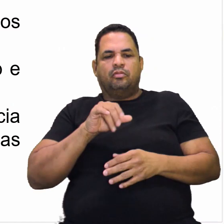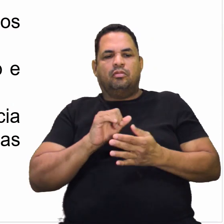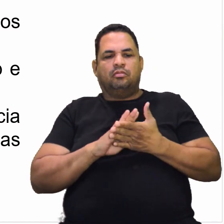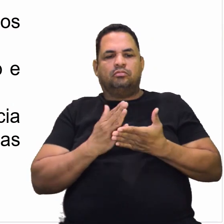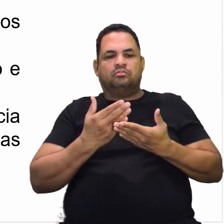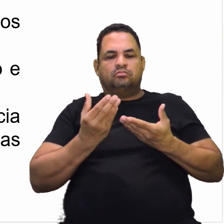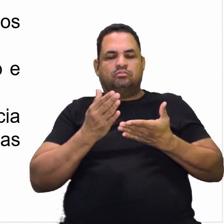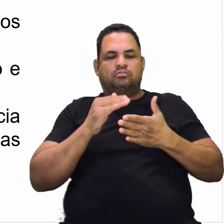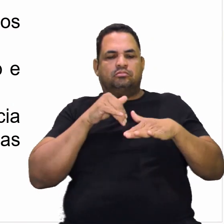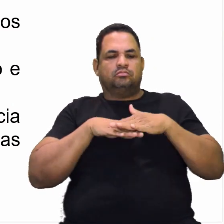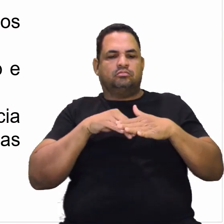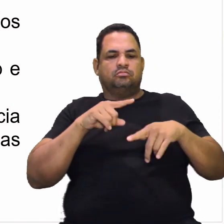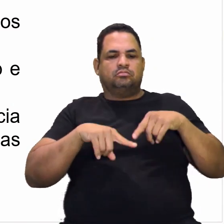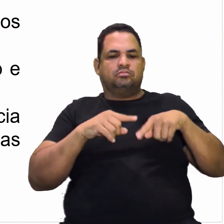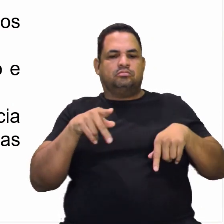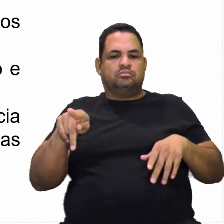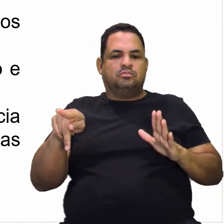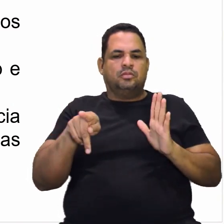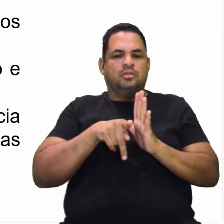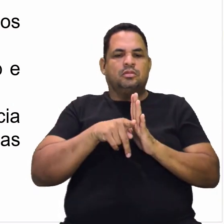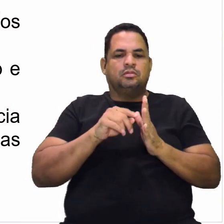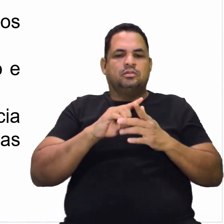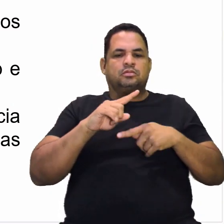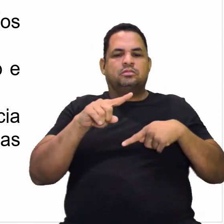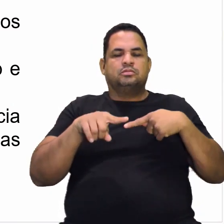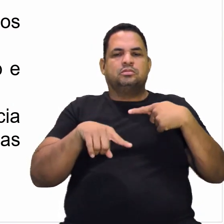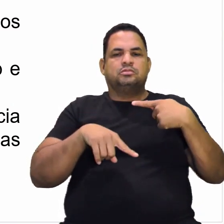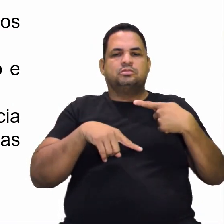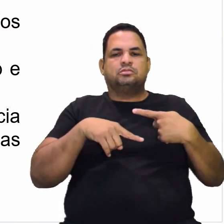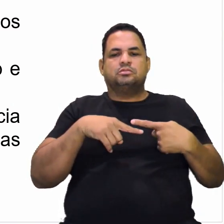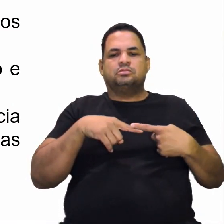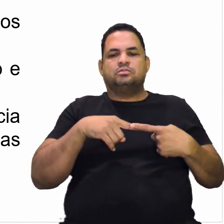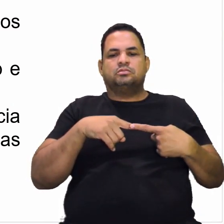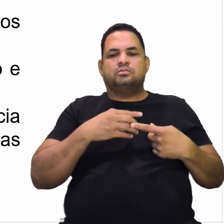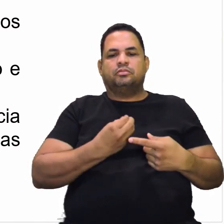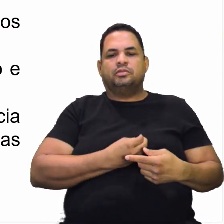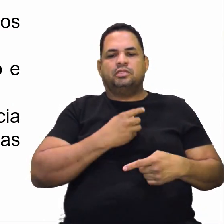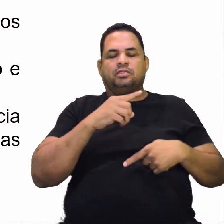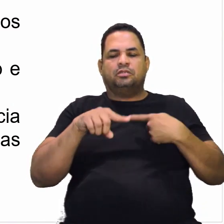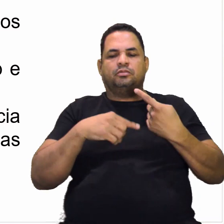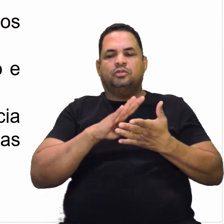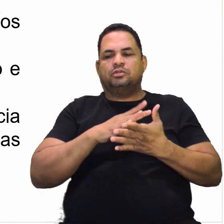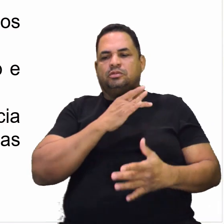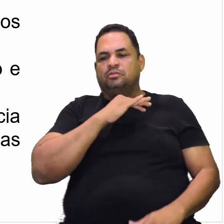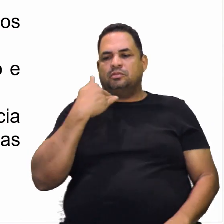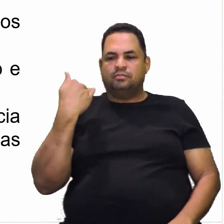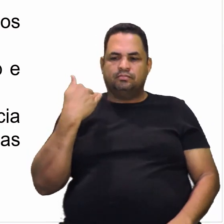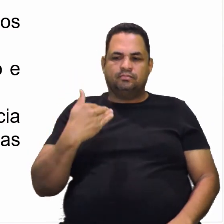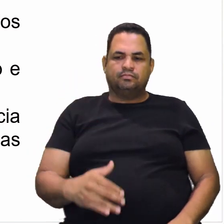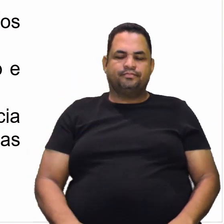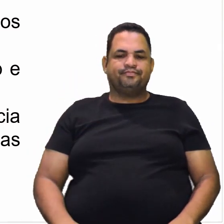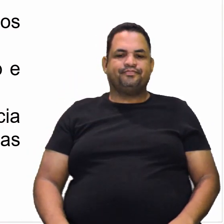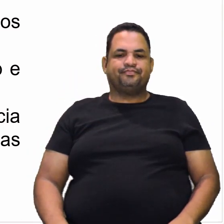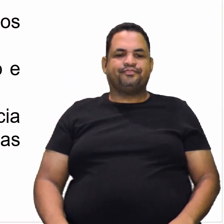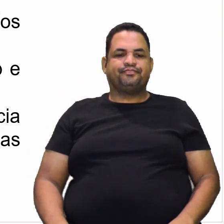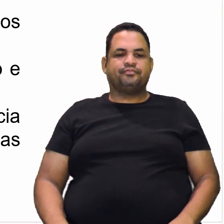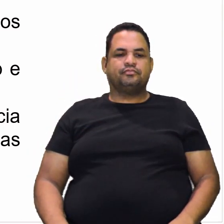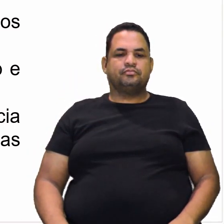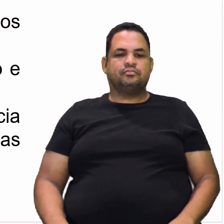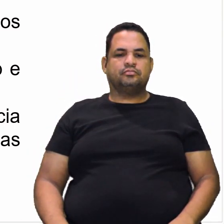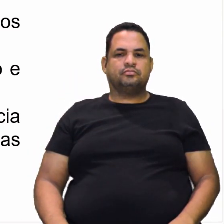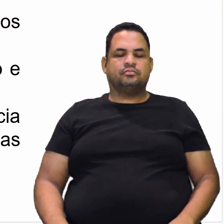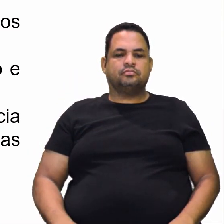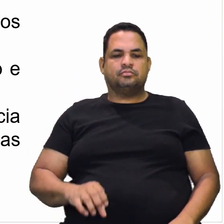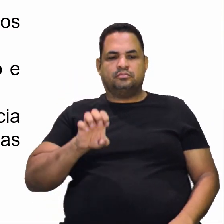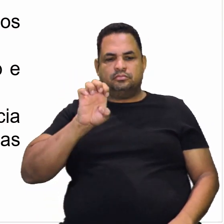seus pertences pessoais para a vida após a morte? Ou seria a letra